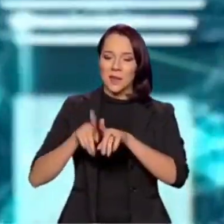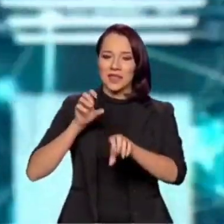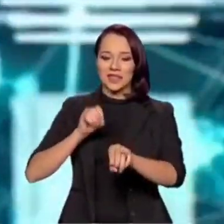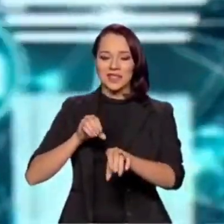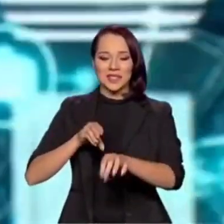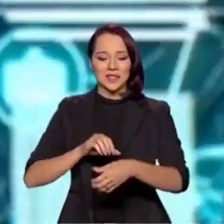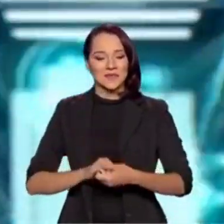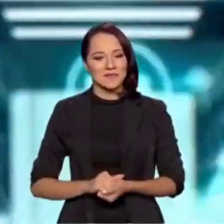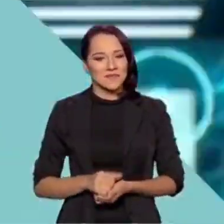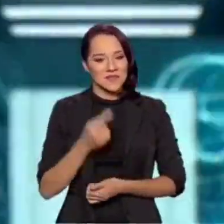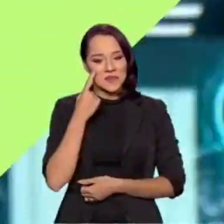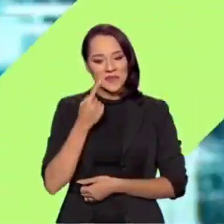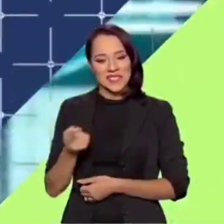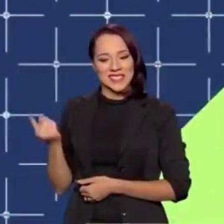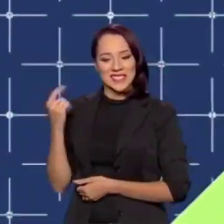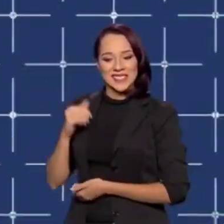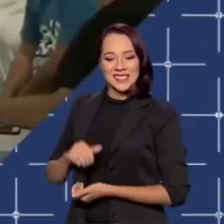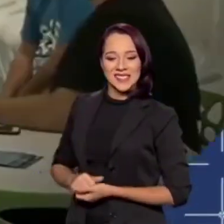educação. Roda o VT.